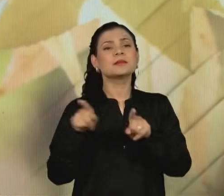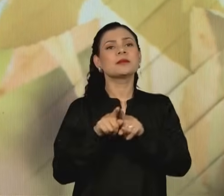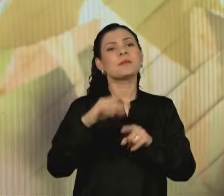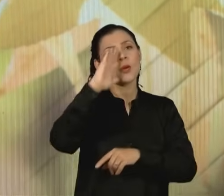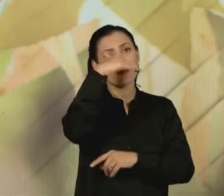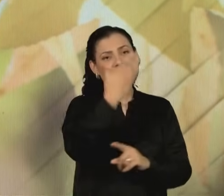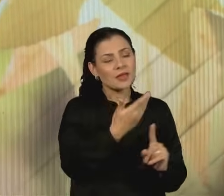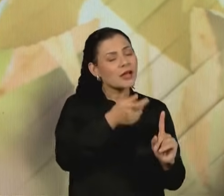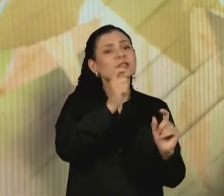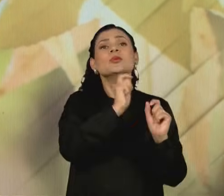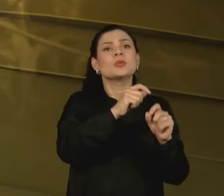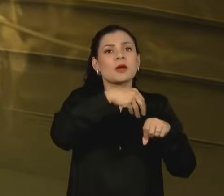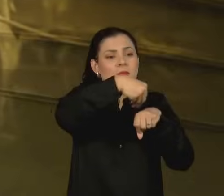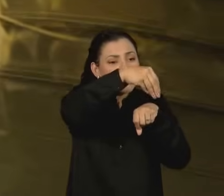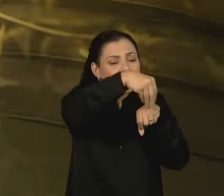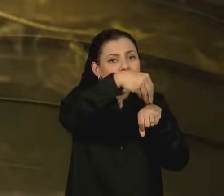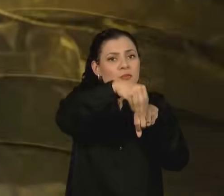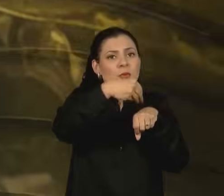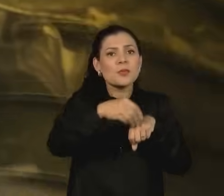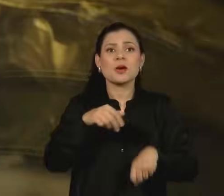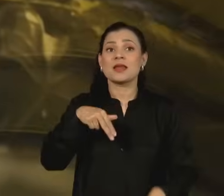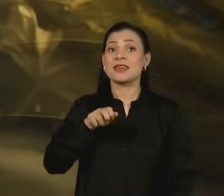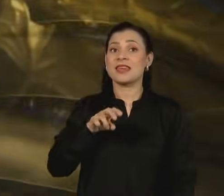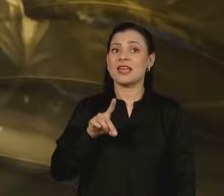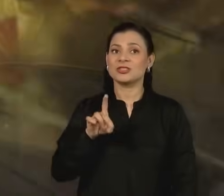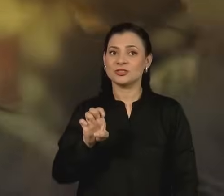brasileira Niede Guidon.